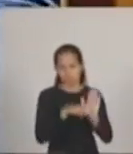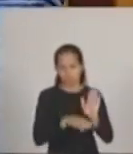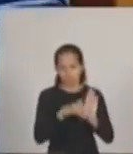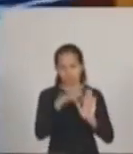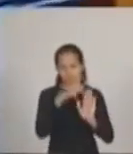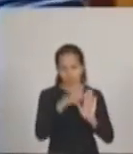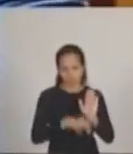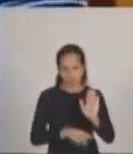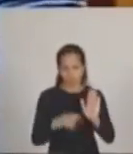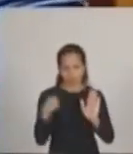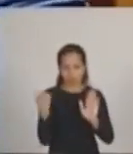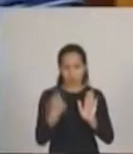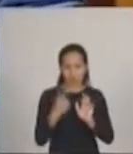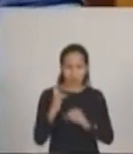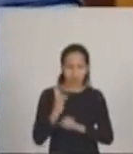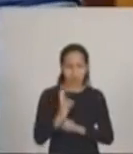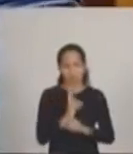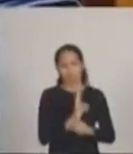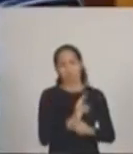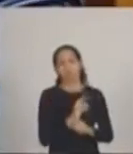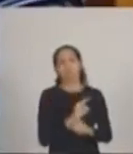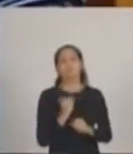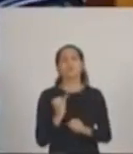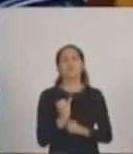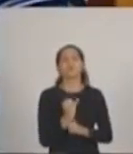nossa Procuradoria,